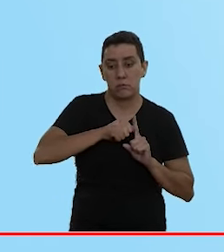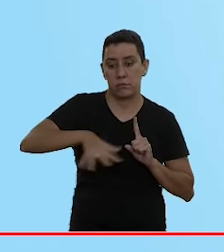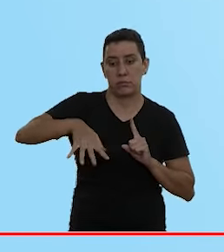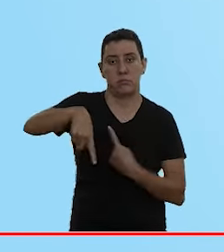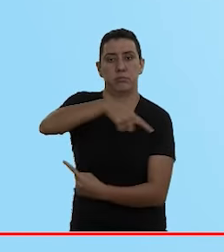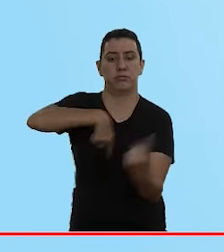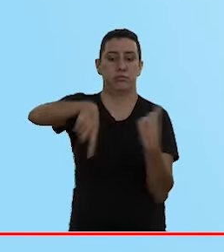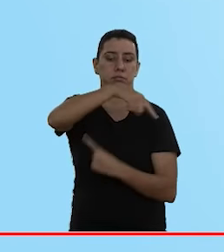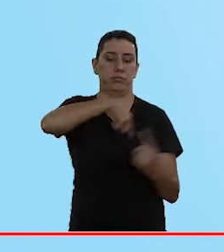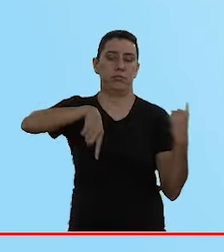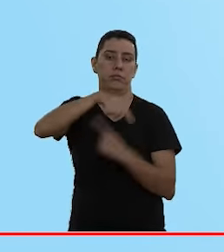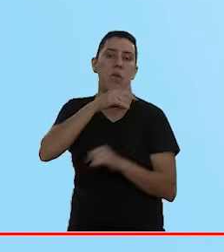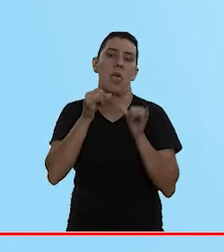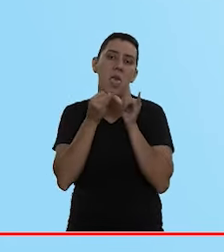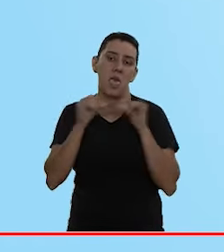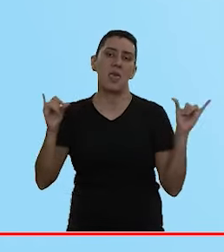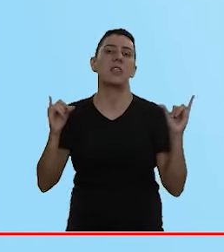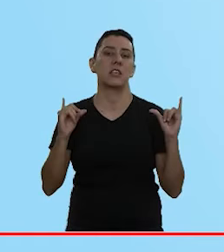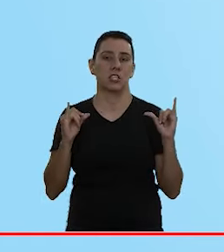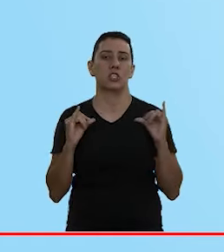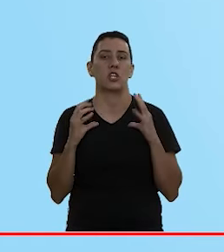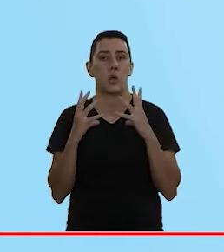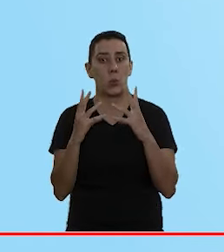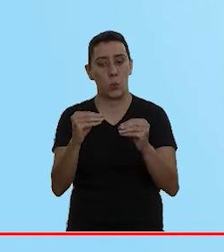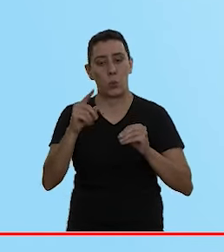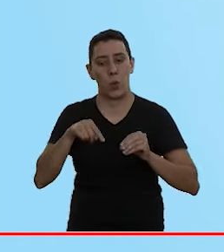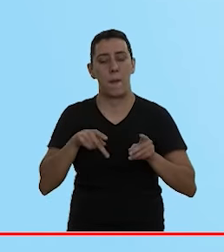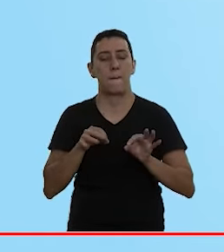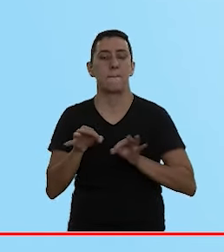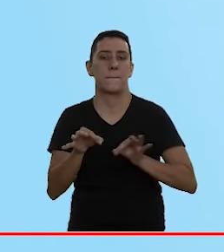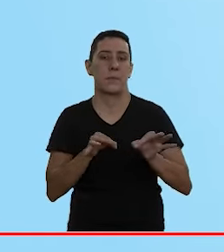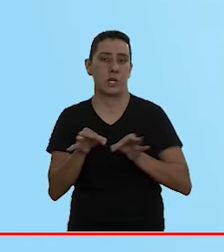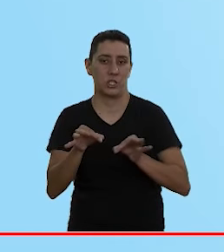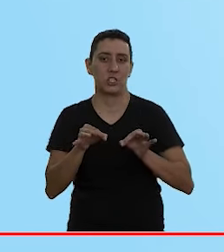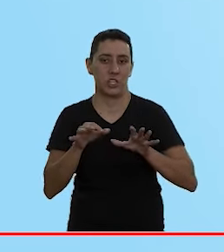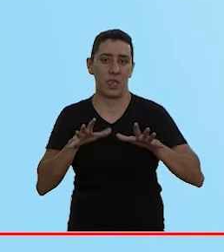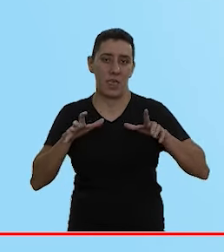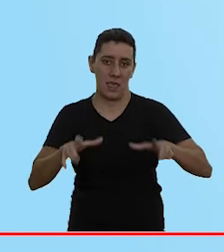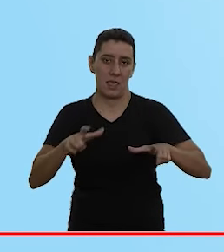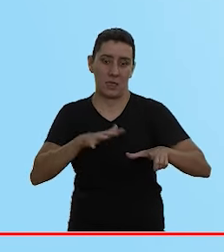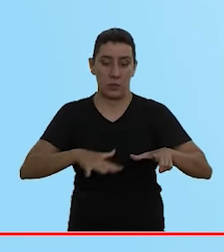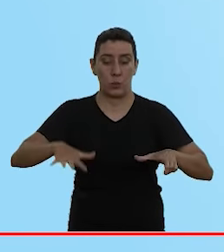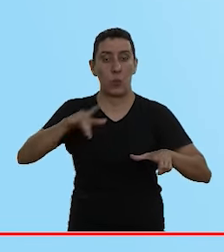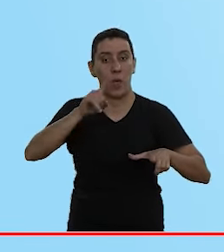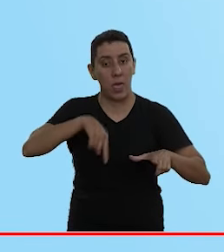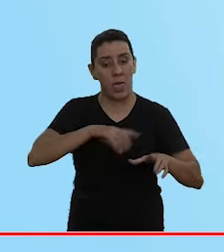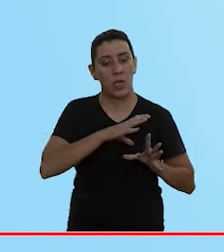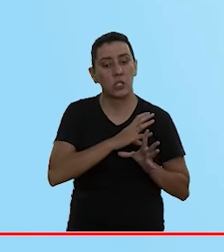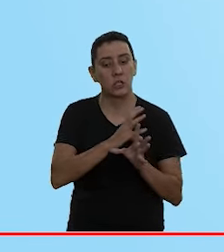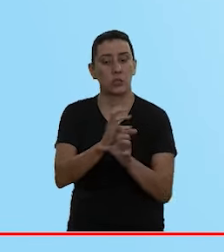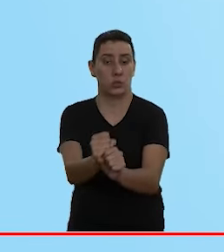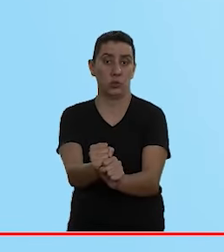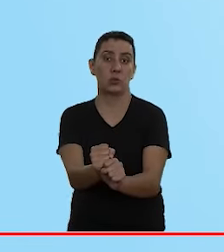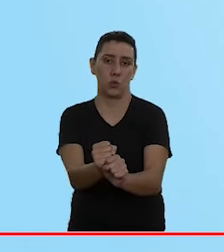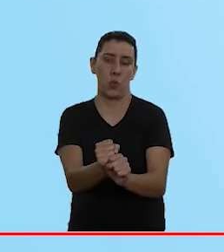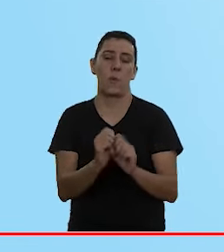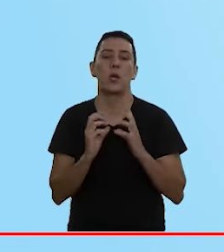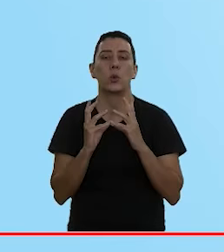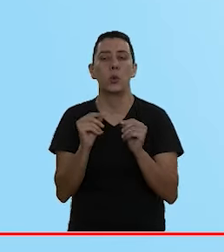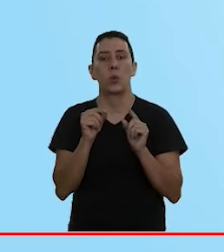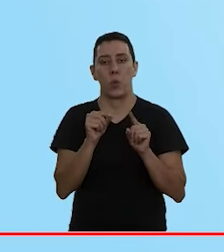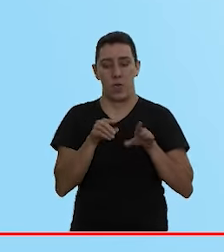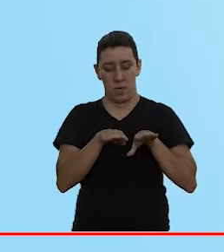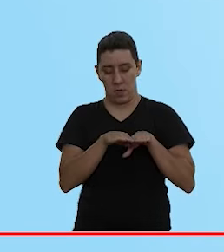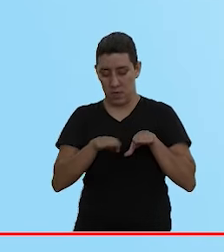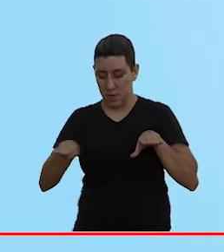como funciona uma planta fotovoltaica, né? É uma somatória aí de tensões e correntes que vão definir,